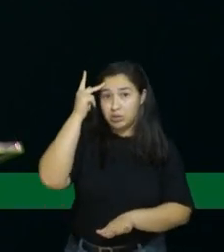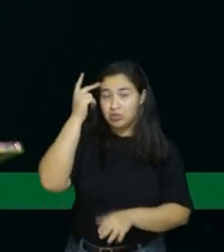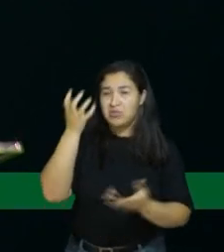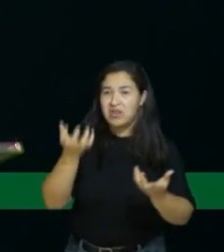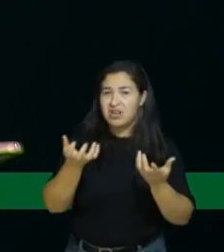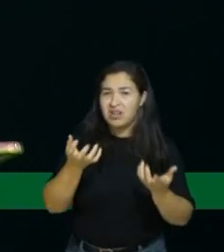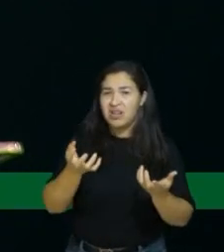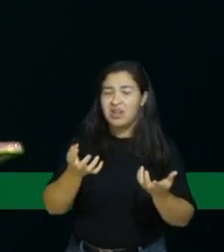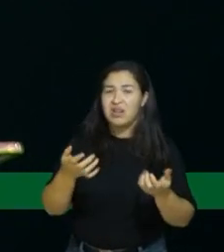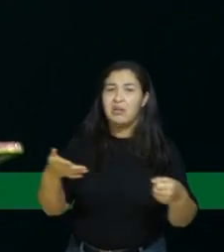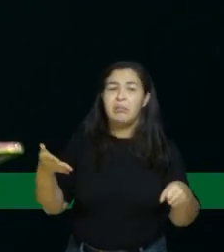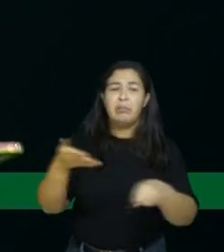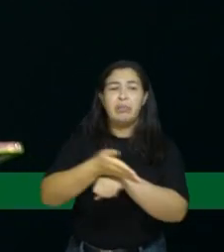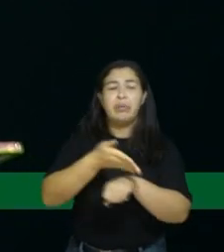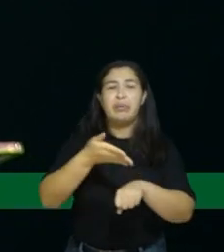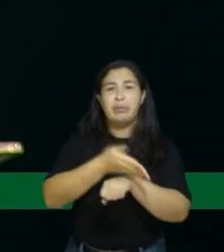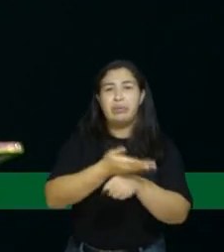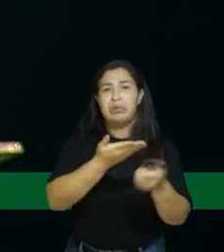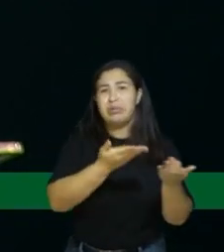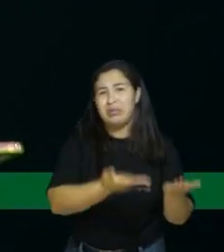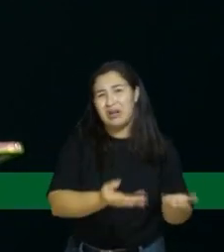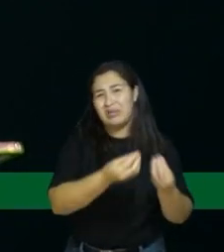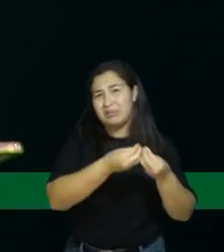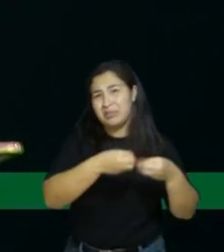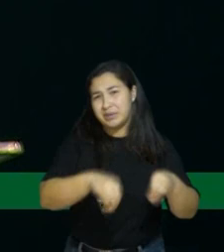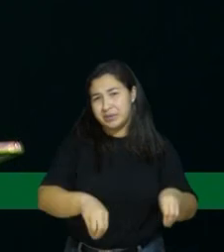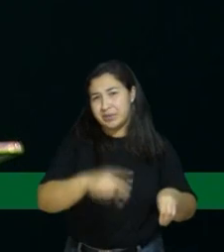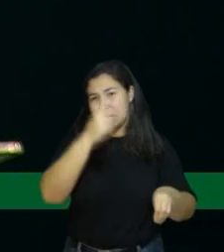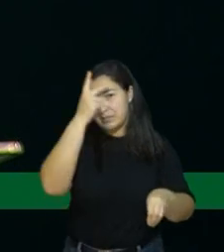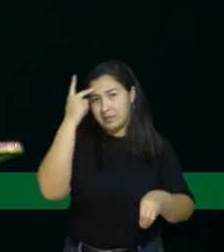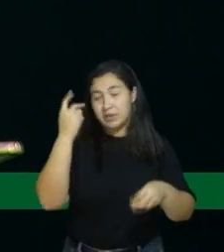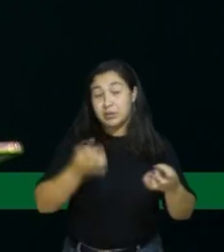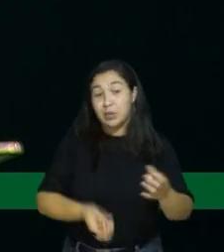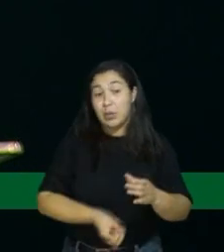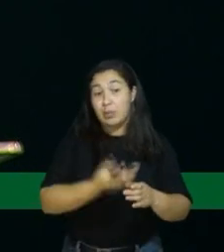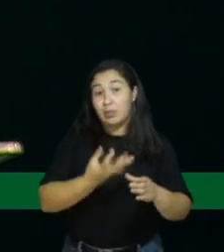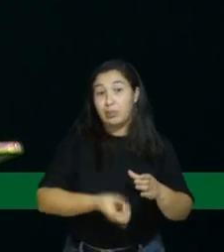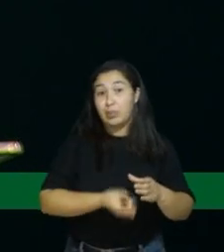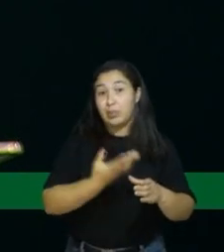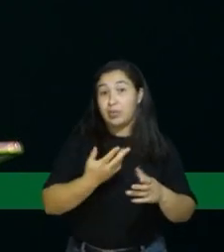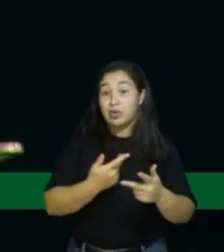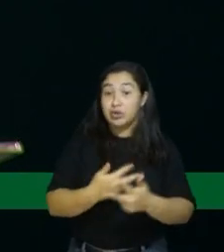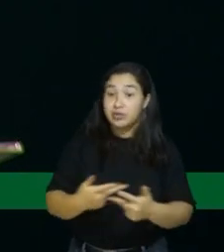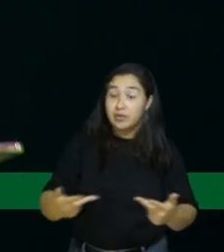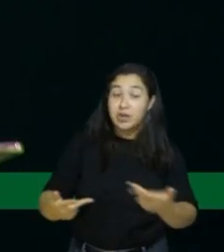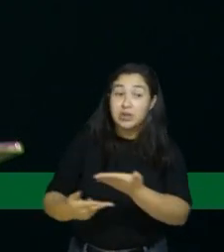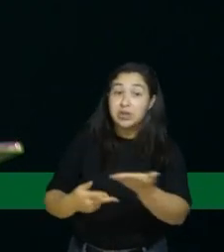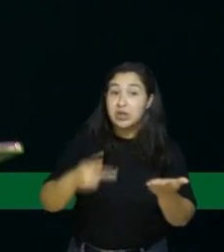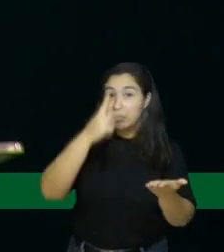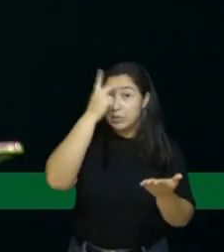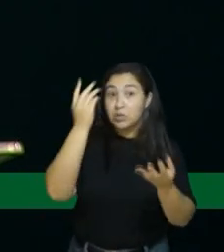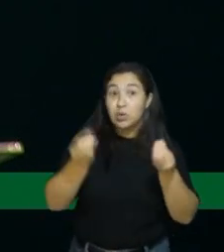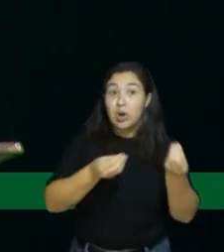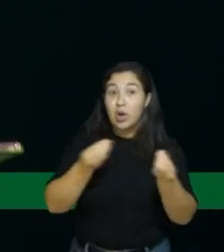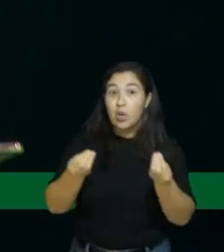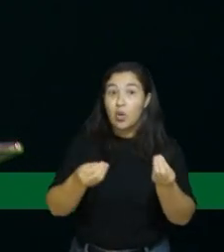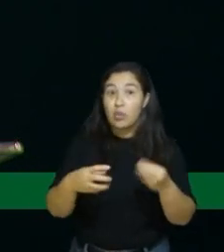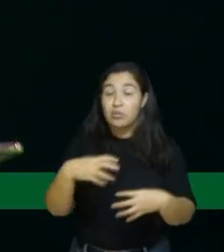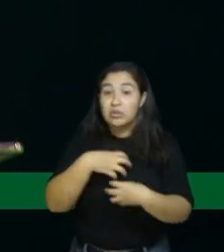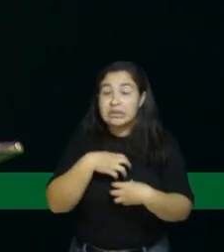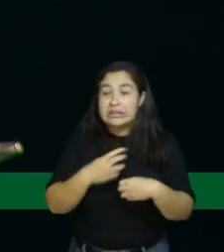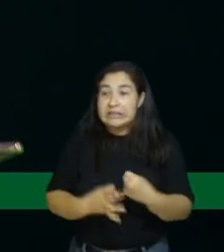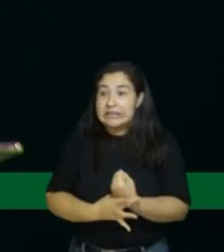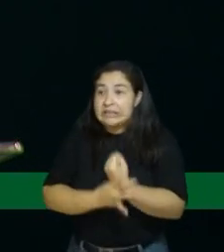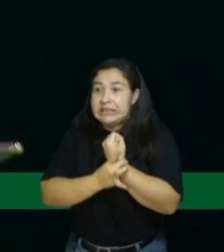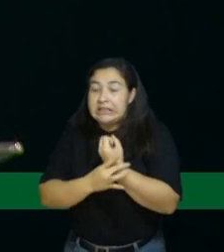e acabam eh prejudicando o setor produtivo levando em segurança o campo levando em segurança